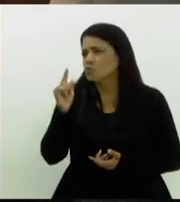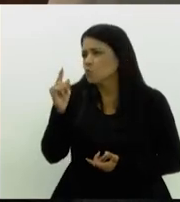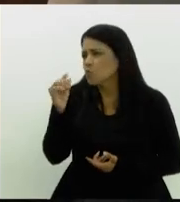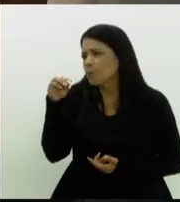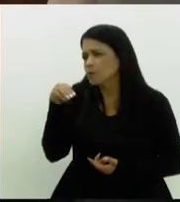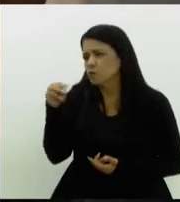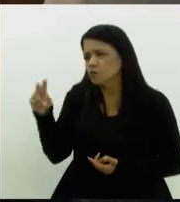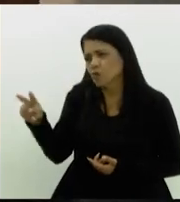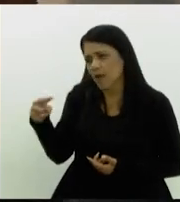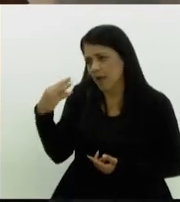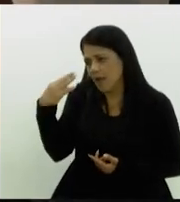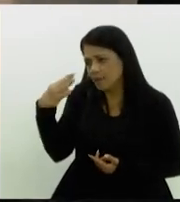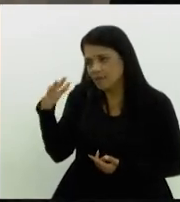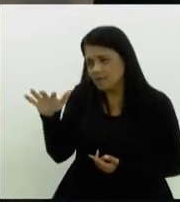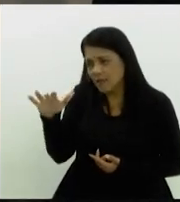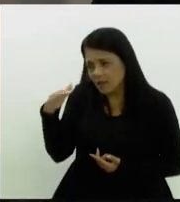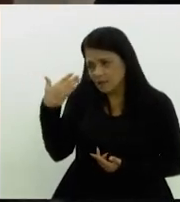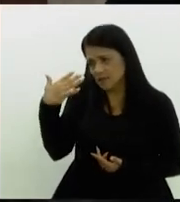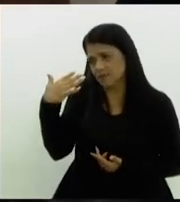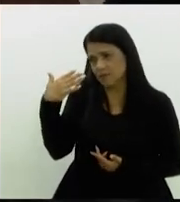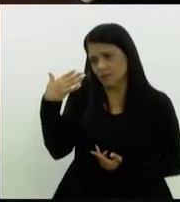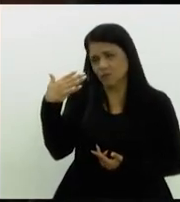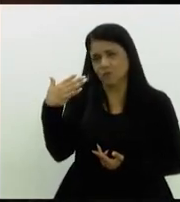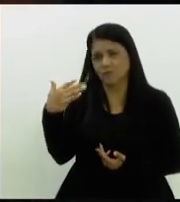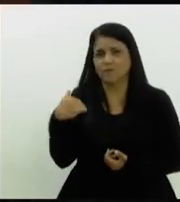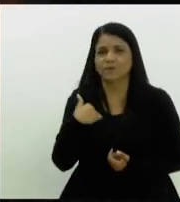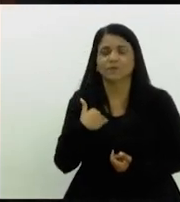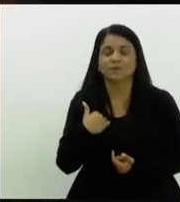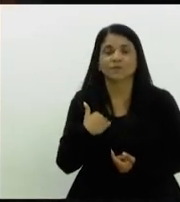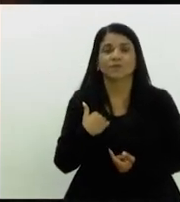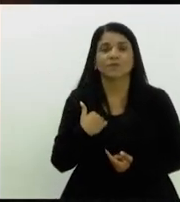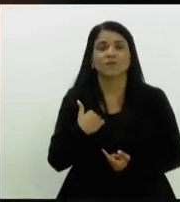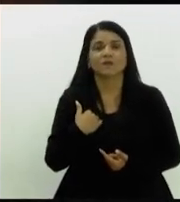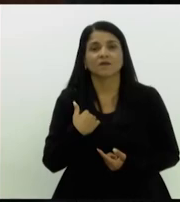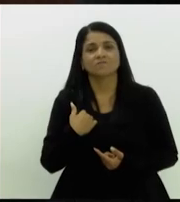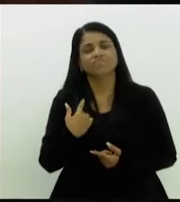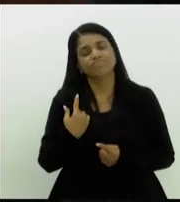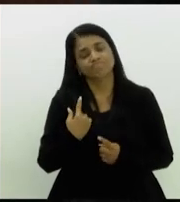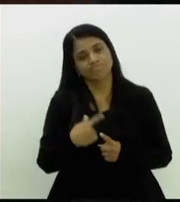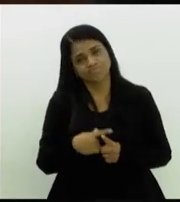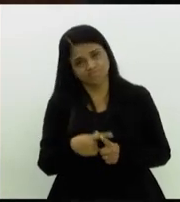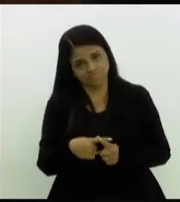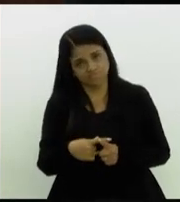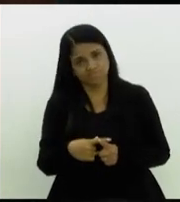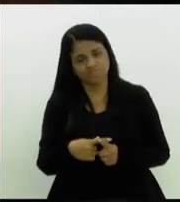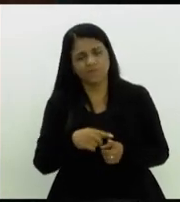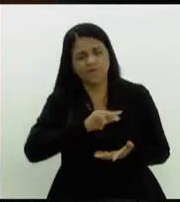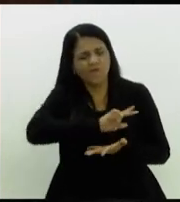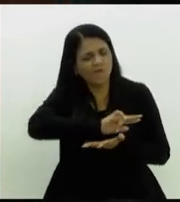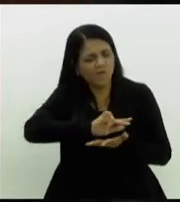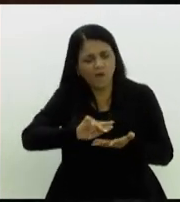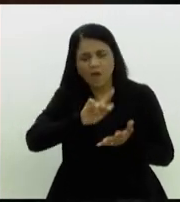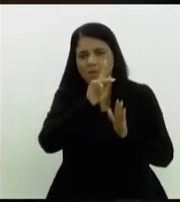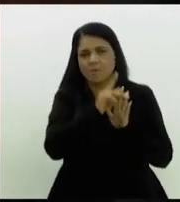de atenção do senhor, porque eu sei que vários projetos de